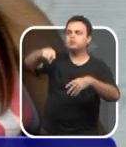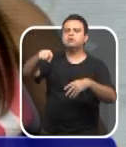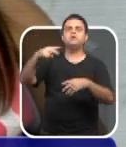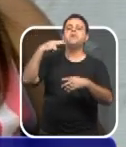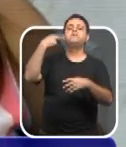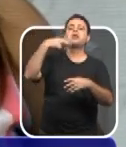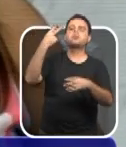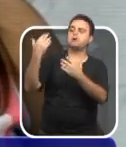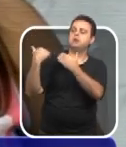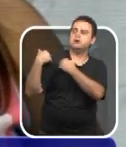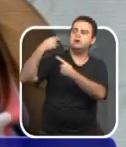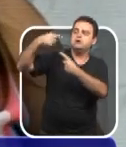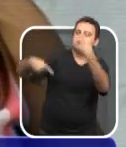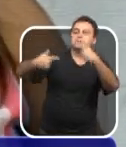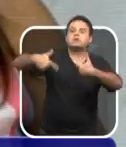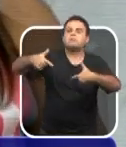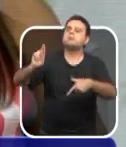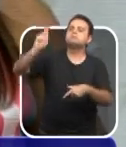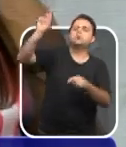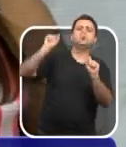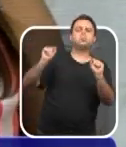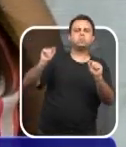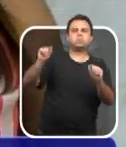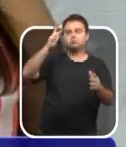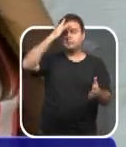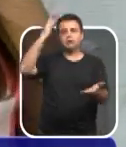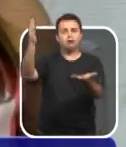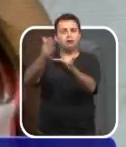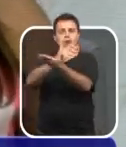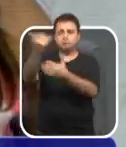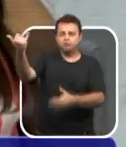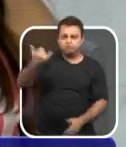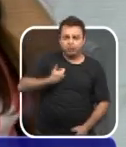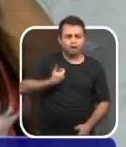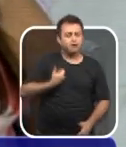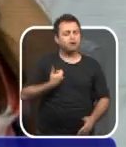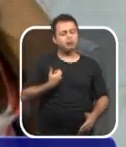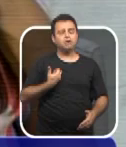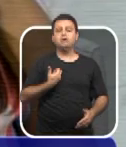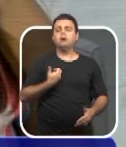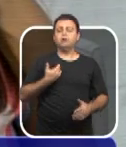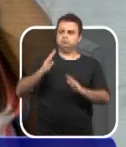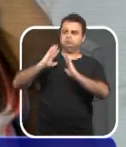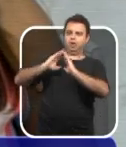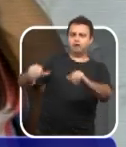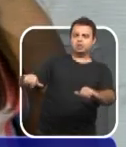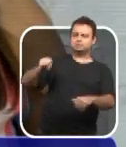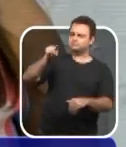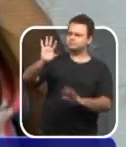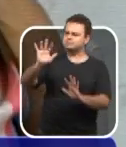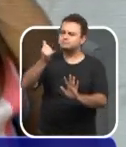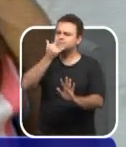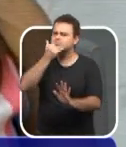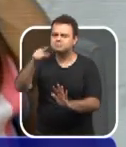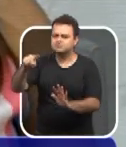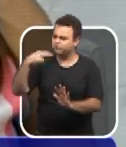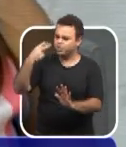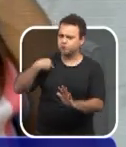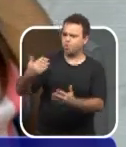é a função do vereador, porque às vezes chega coisas absurdas na Câmara que não é função de vereador, né?